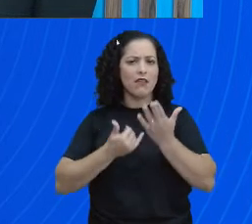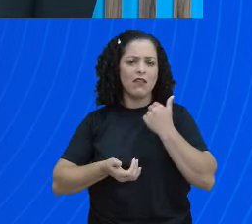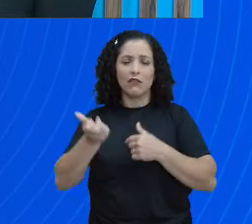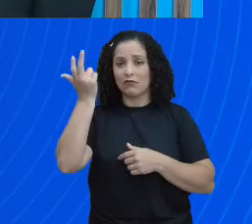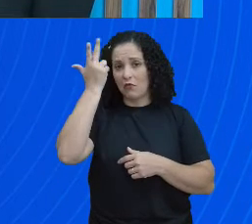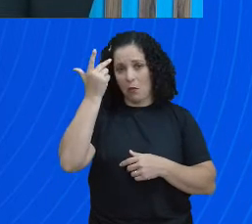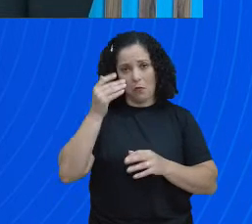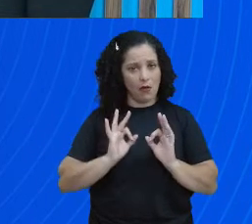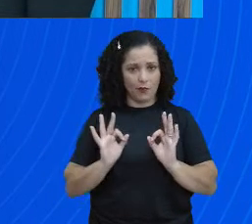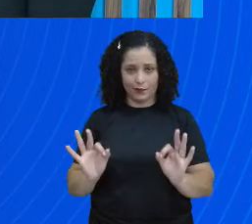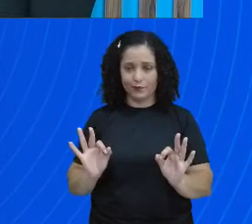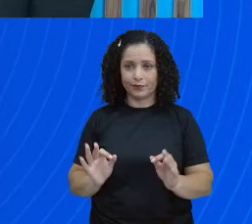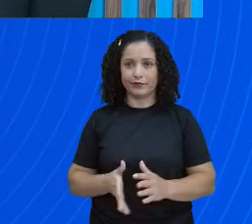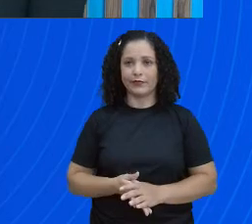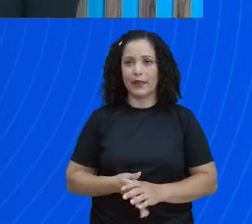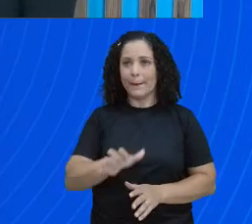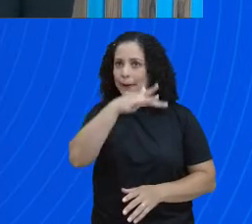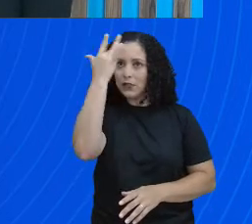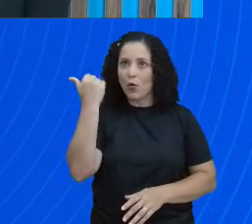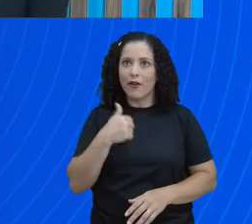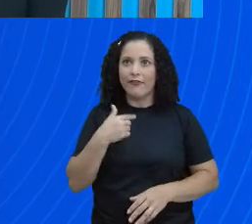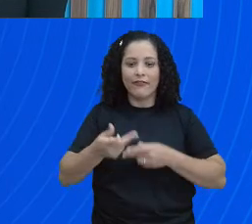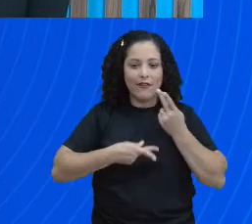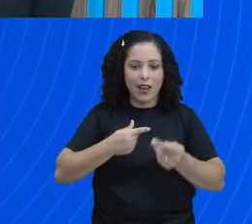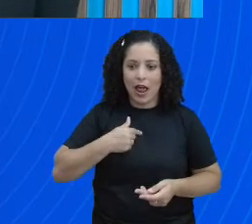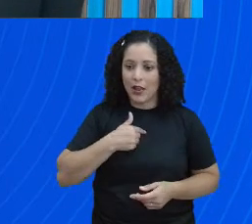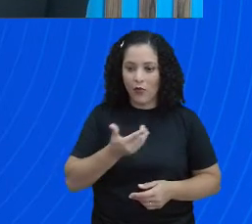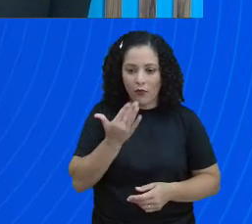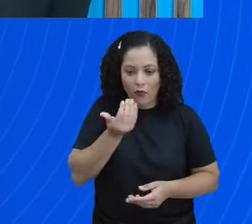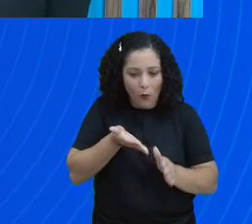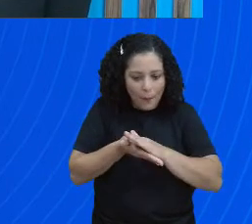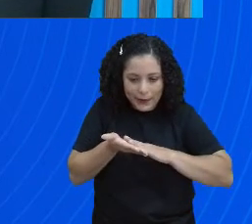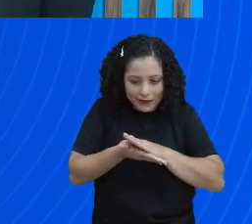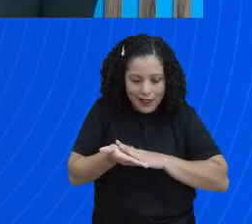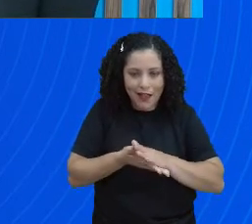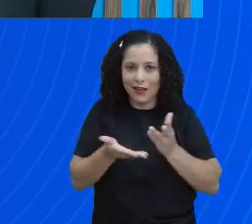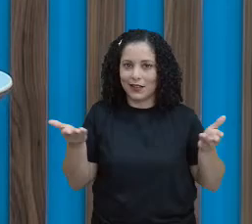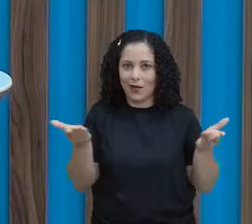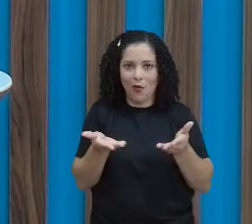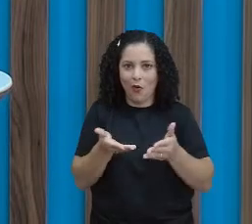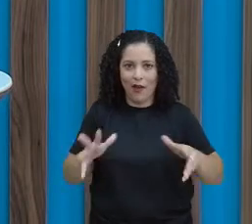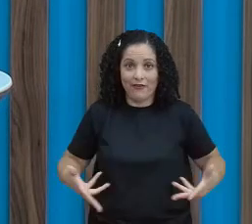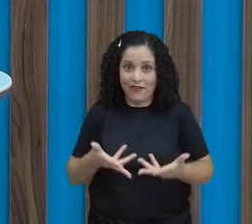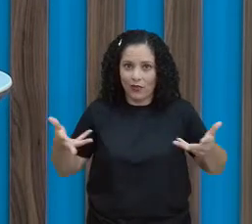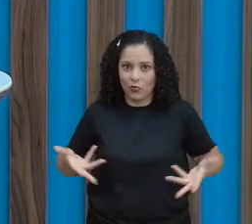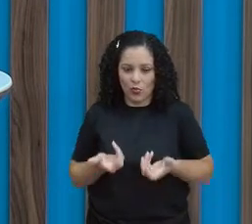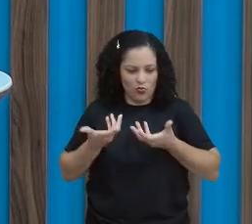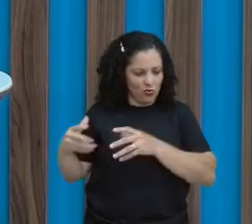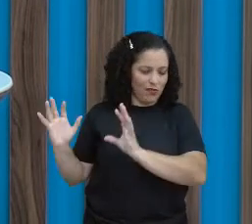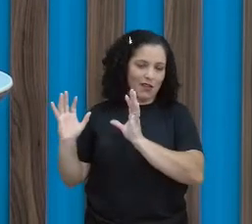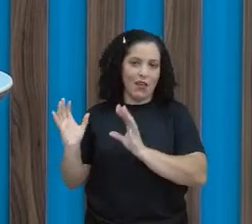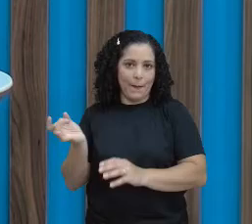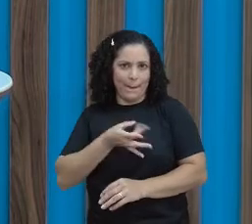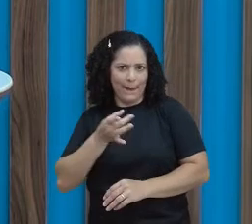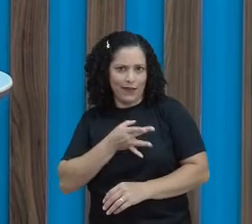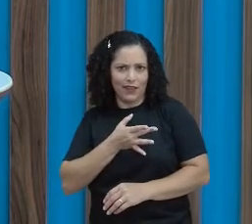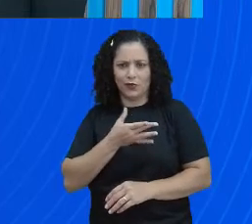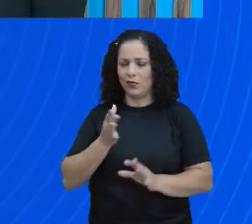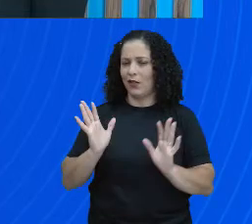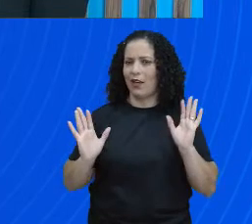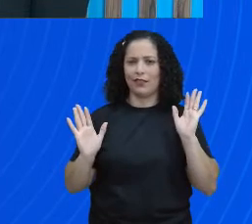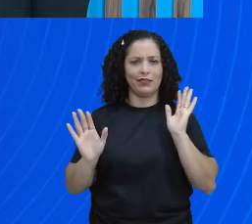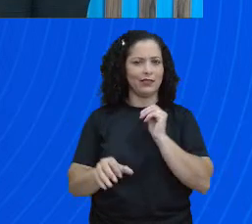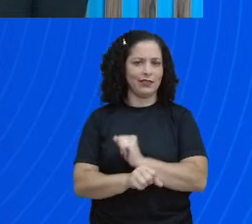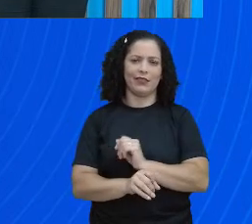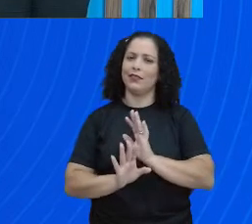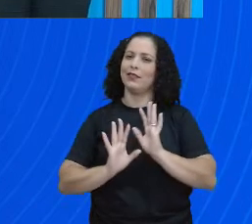É normal. Ninguém fica aí, meu Deus, não vou mais comer verdura, só faltava essa, né, professora Isabel? Todo mundo fica com medo aí, não vou mais comer verdura,